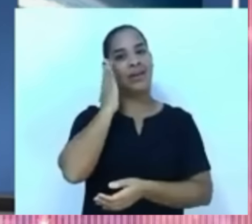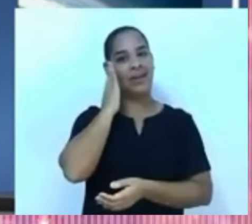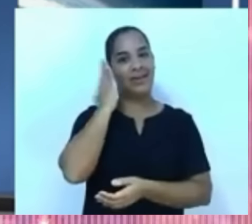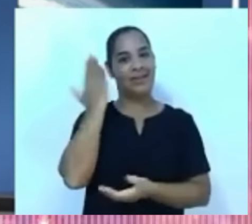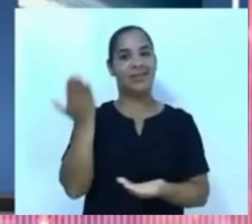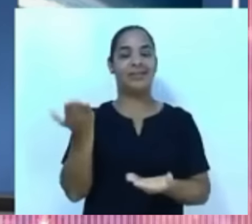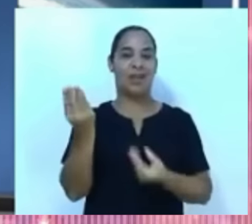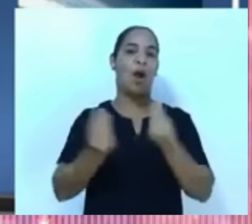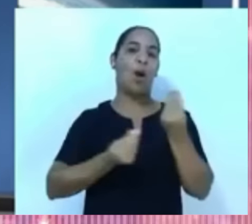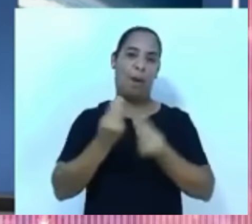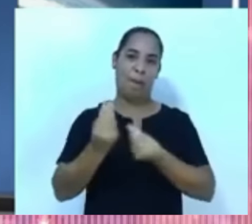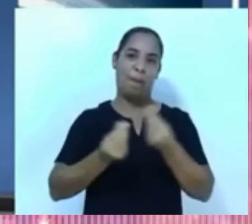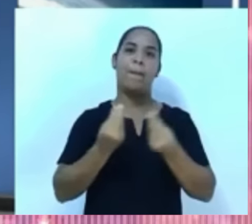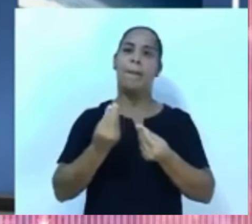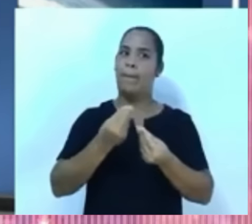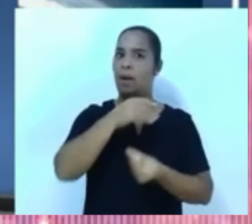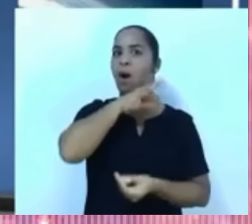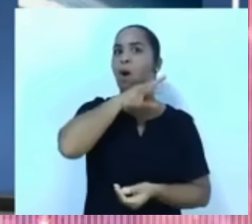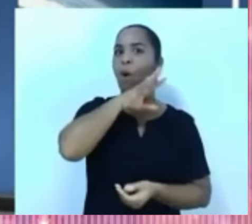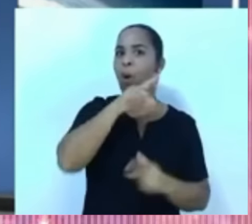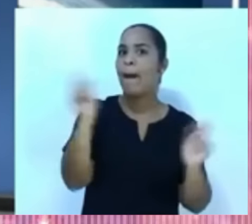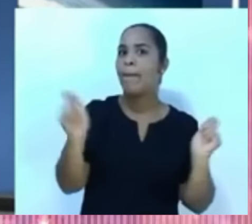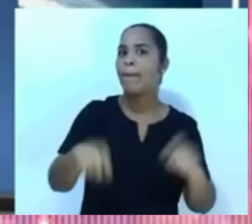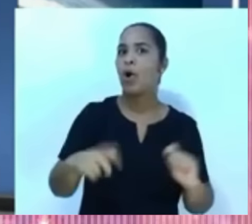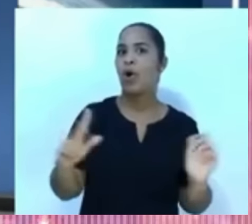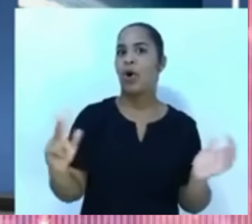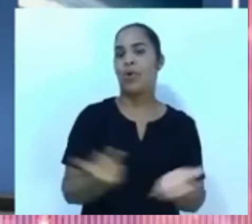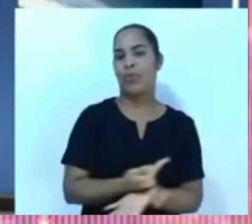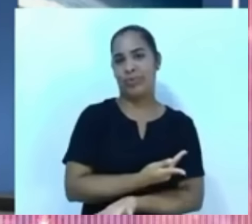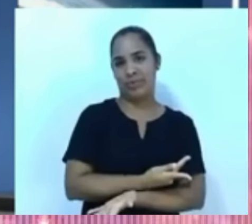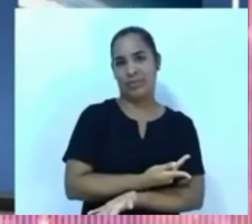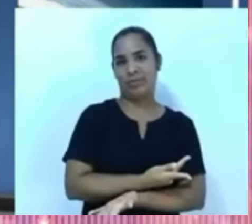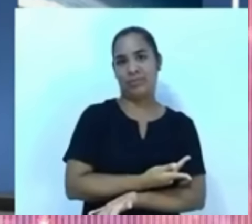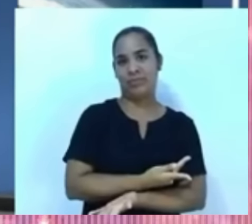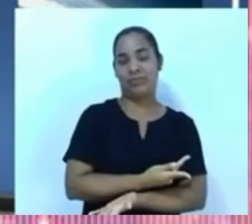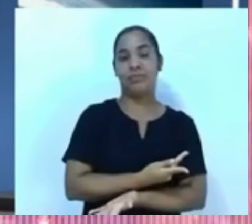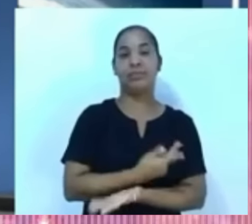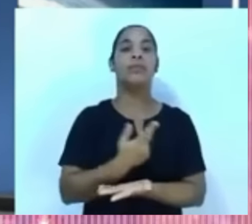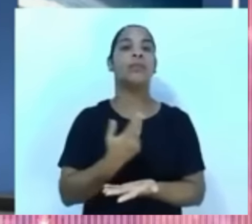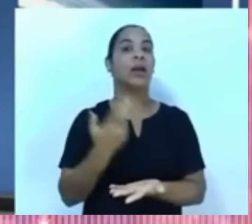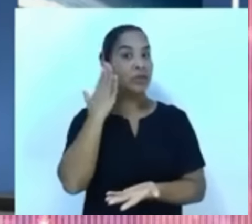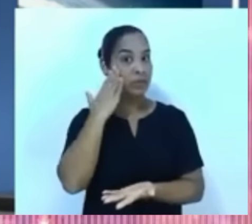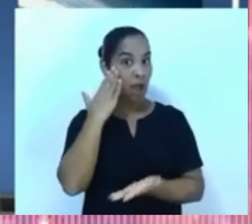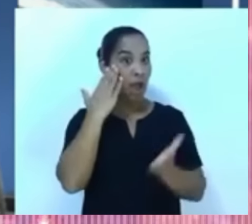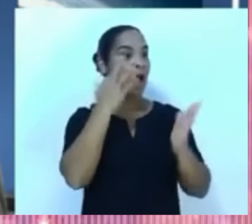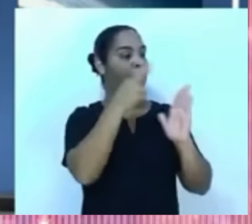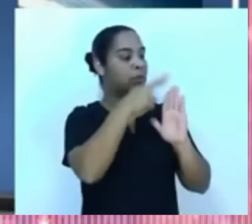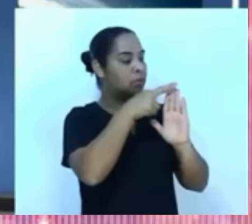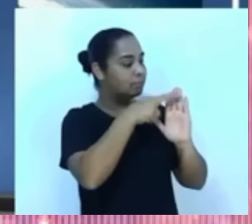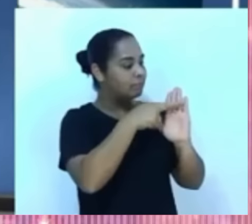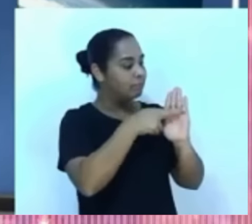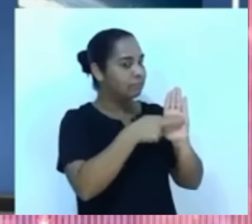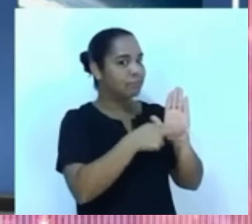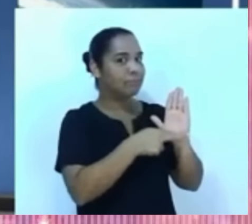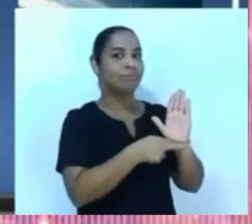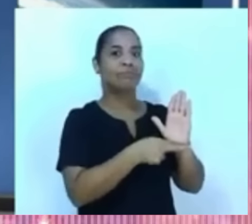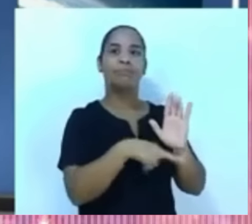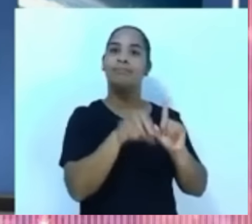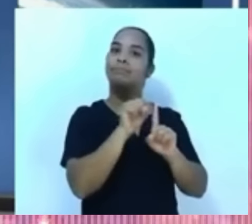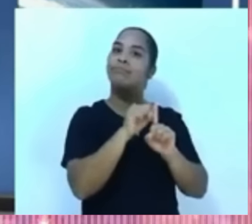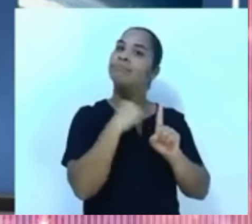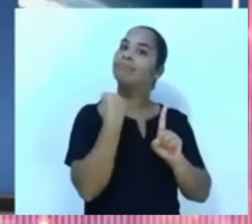dos males que esta conduta nos proporciona temos regras as regras do bom